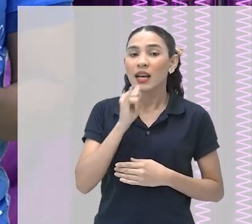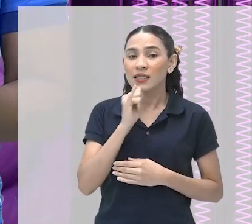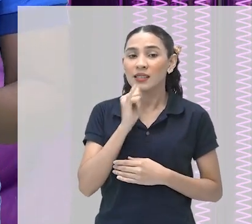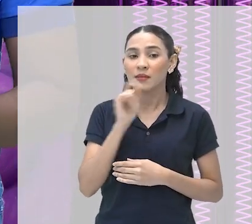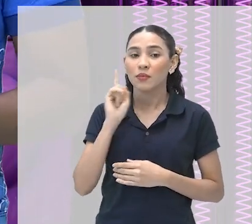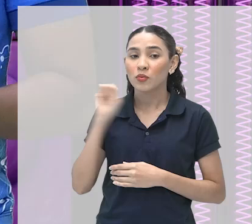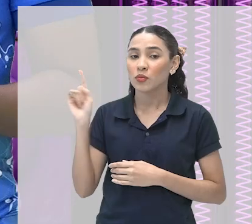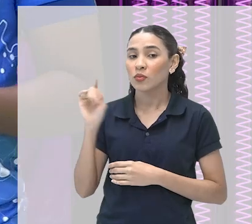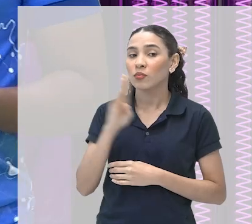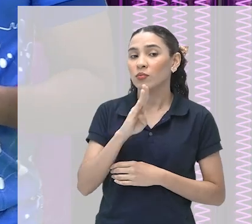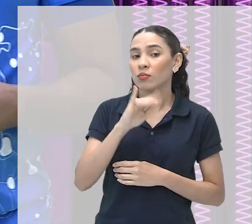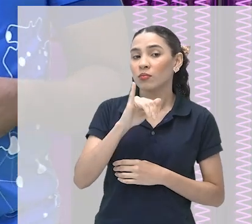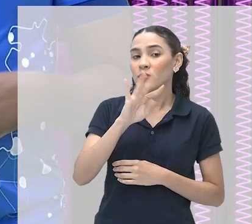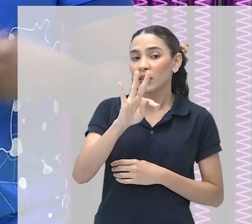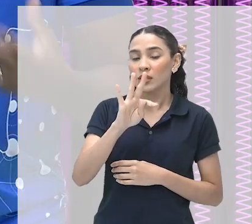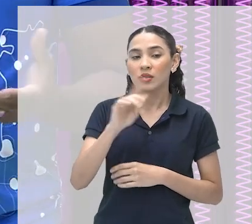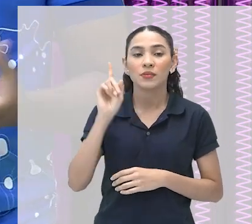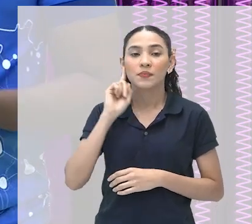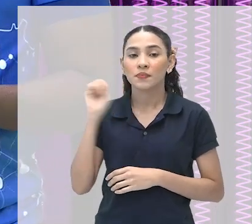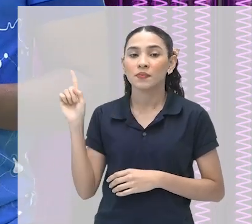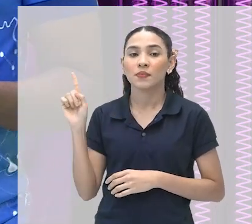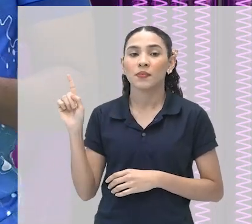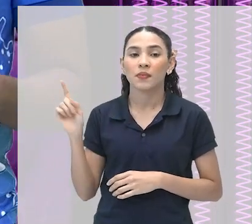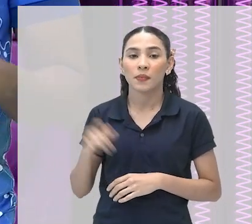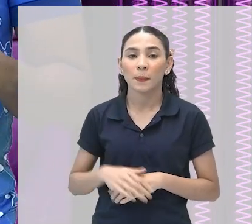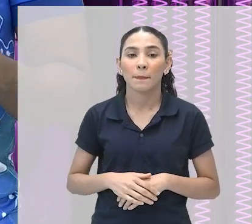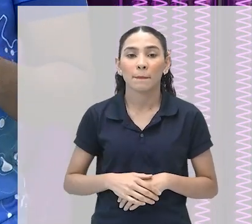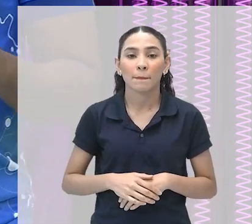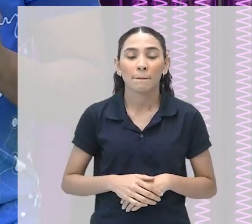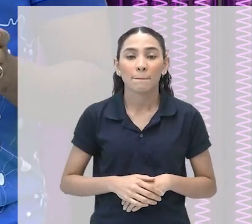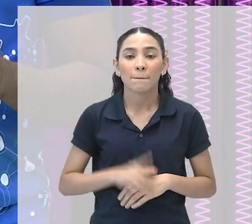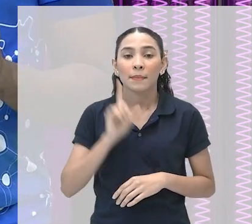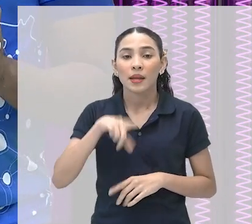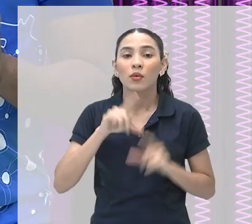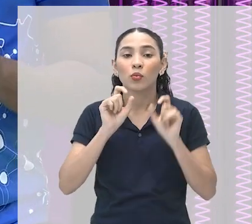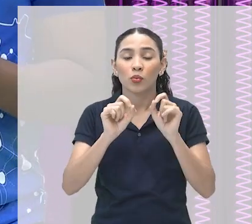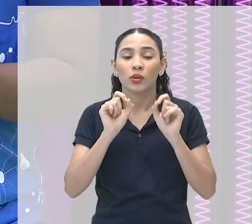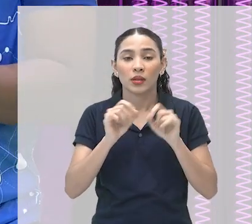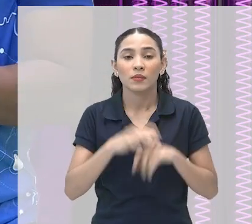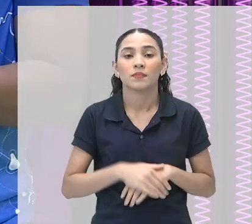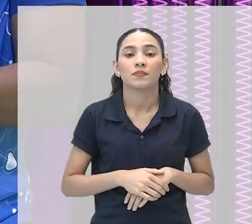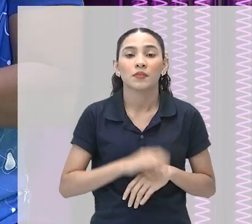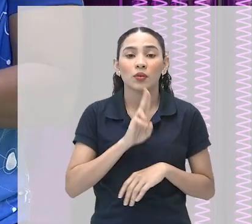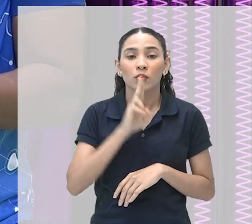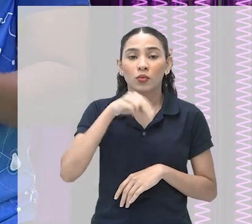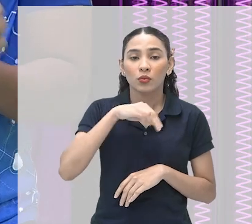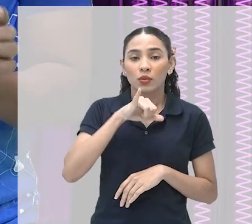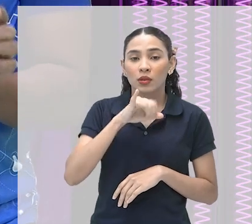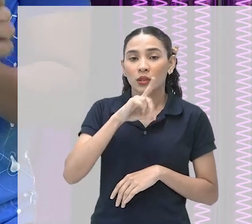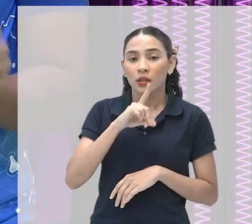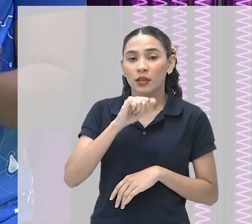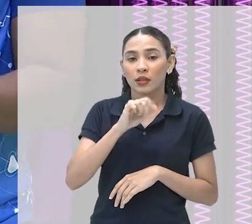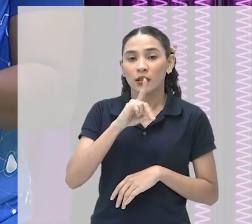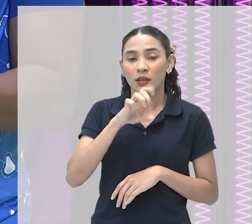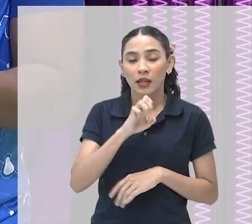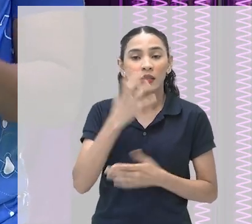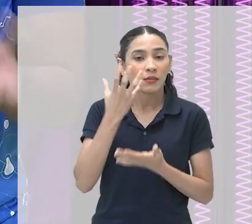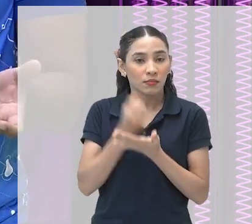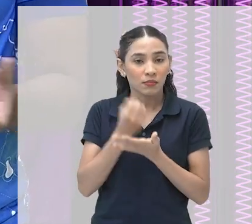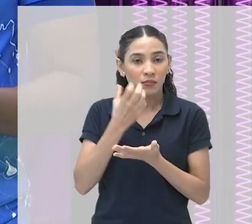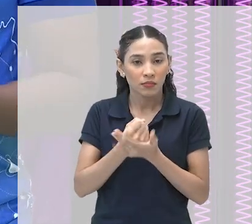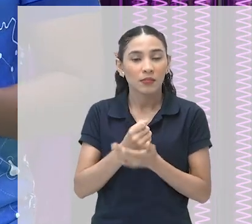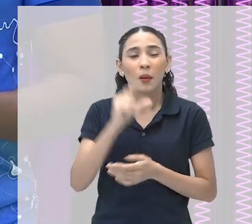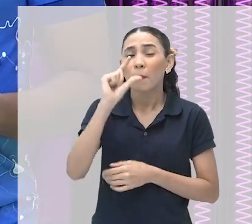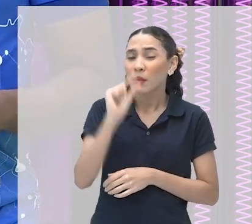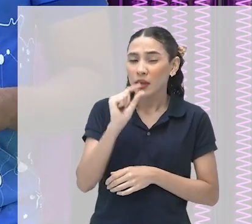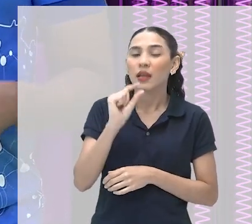de bit. Bit, ele é a unidade de armazenamento, a